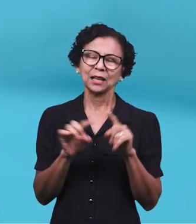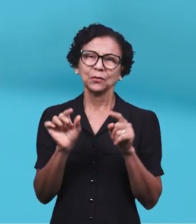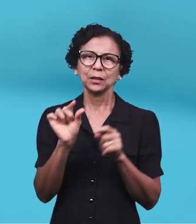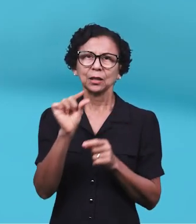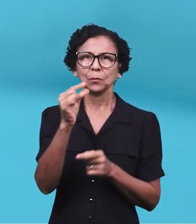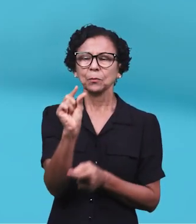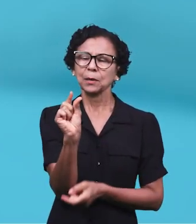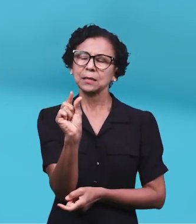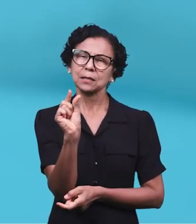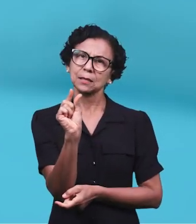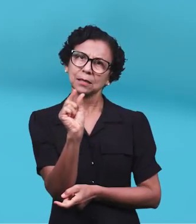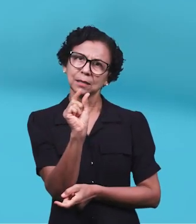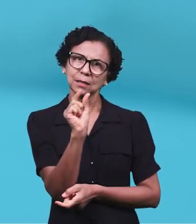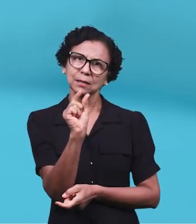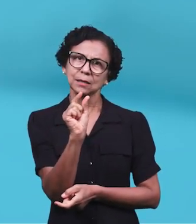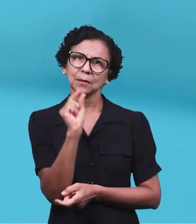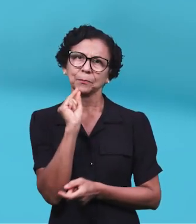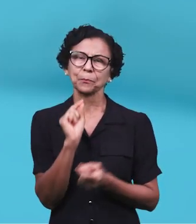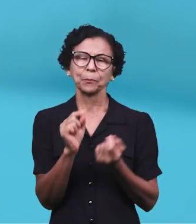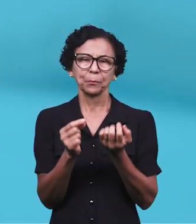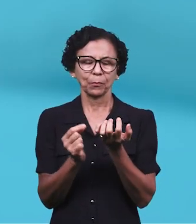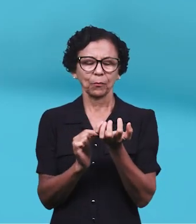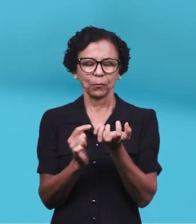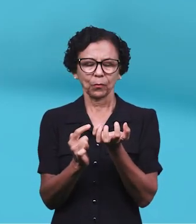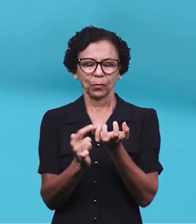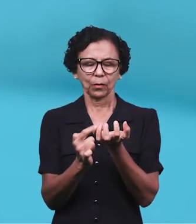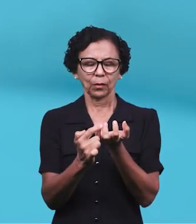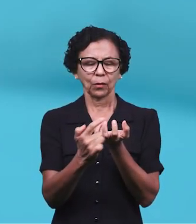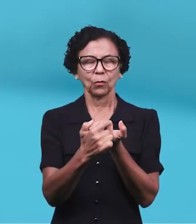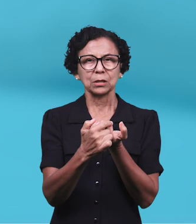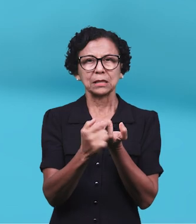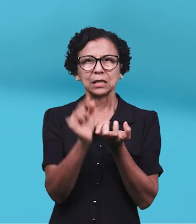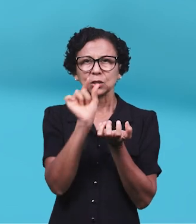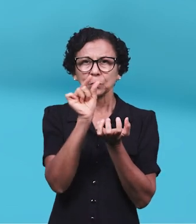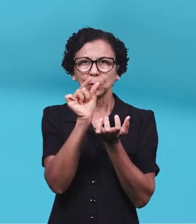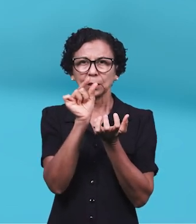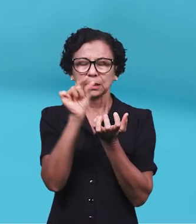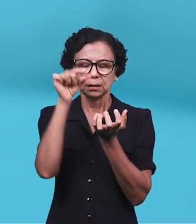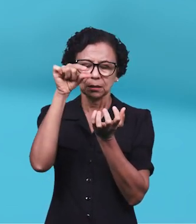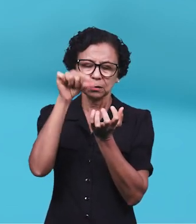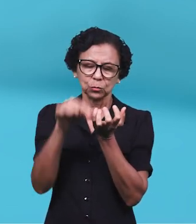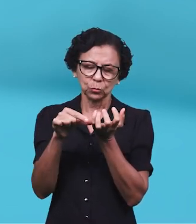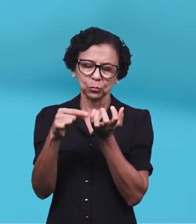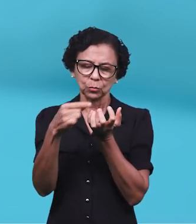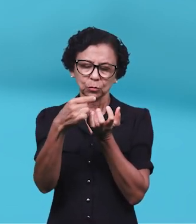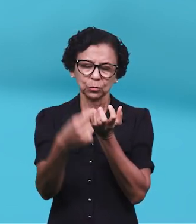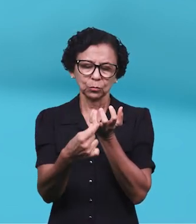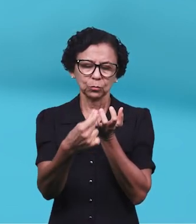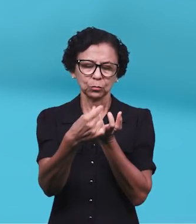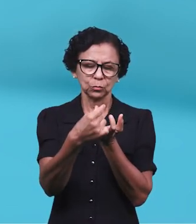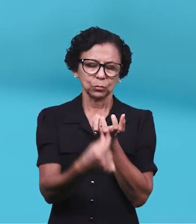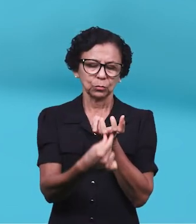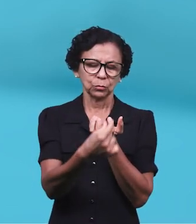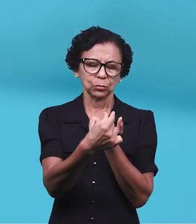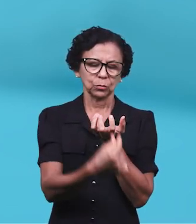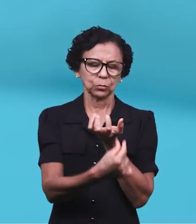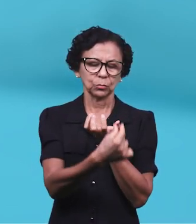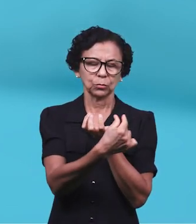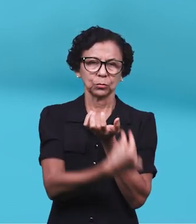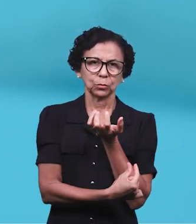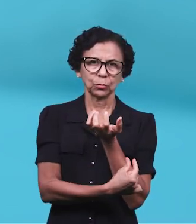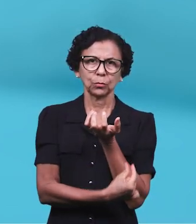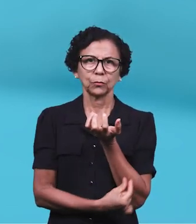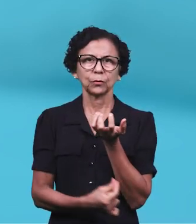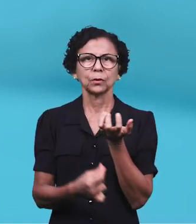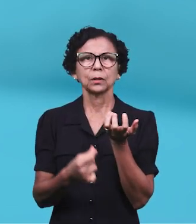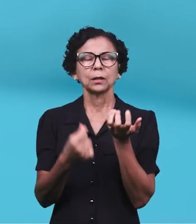joia. É uma pecinha de porcelana que nós podemos colocar no dente do paciente e fica como se fosse